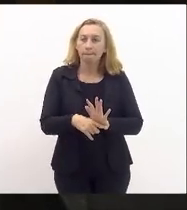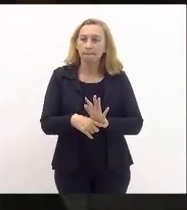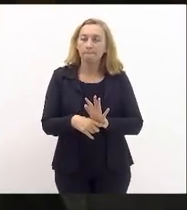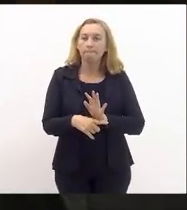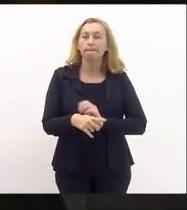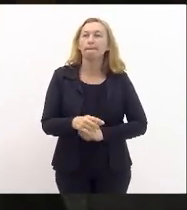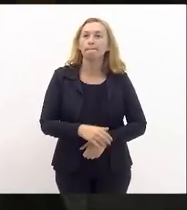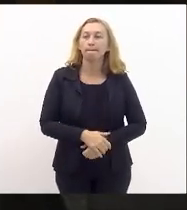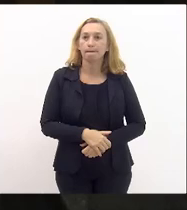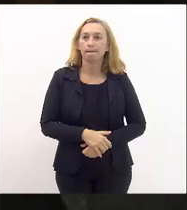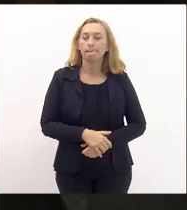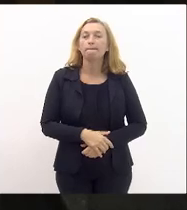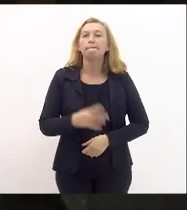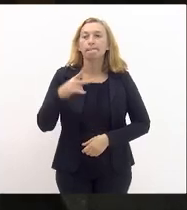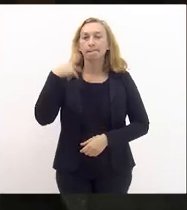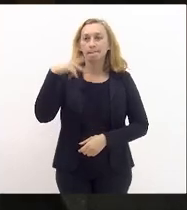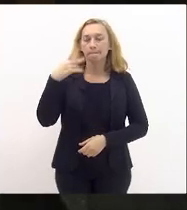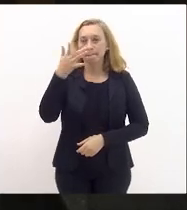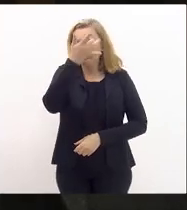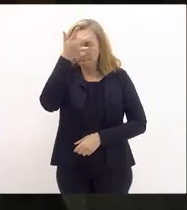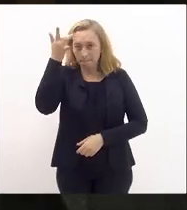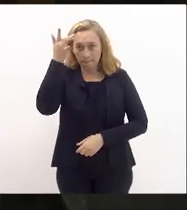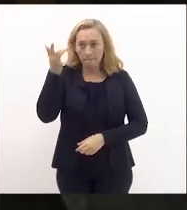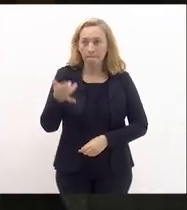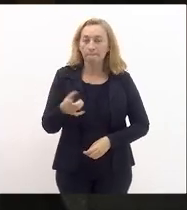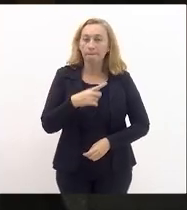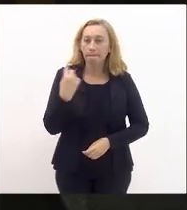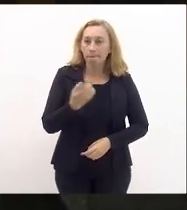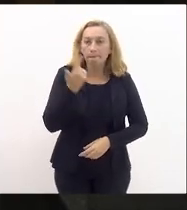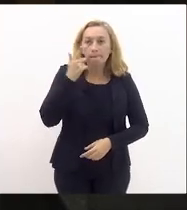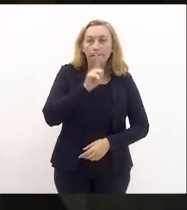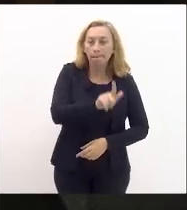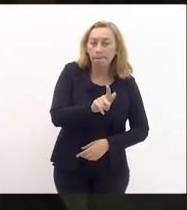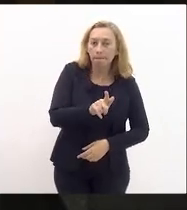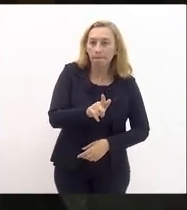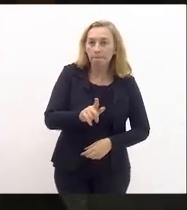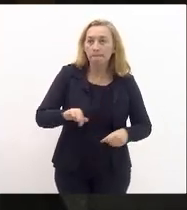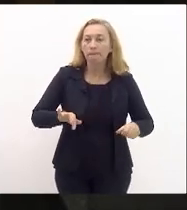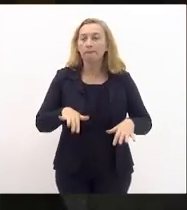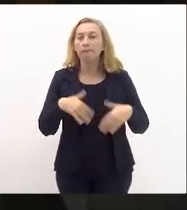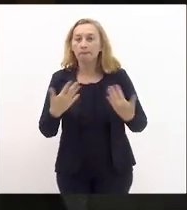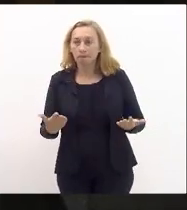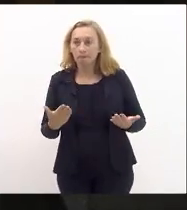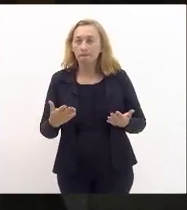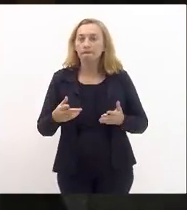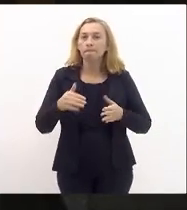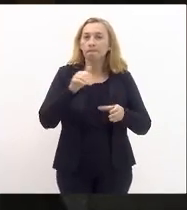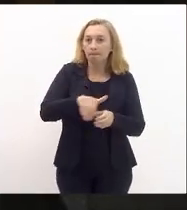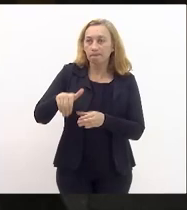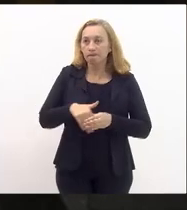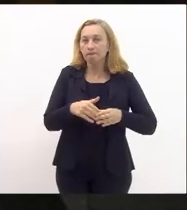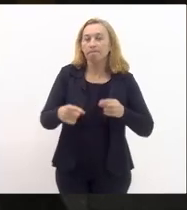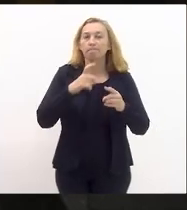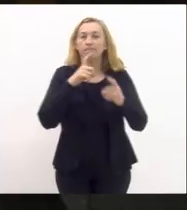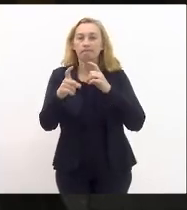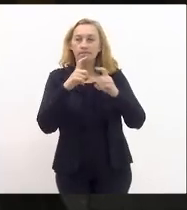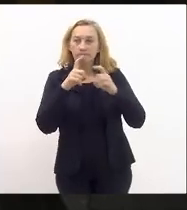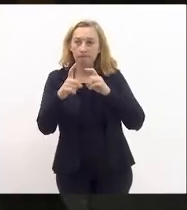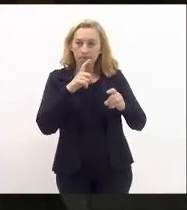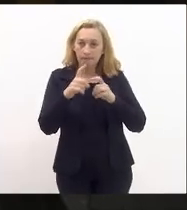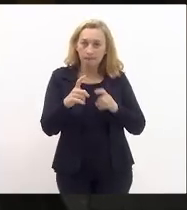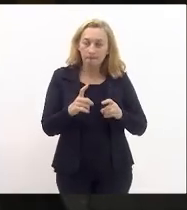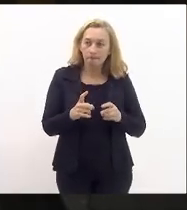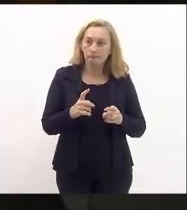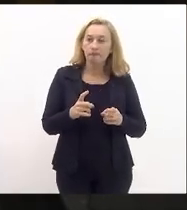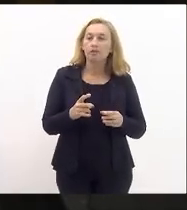tripartite nas políticas de saúde mental. E a gente conseguiu, quando da votação e da discussão do Fundo Estadual de Combate à Pobreza nessa